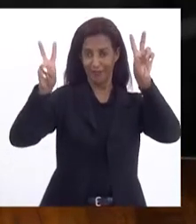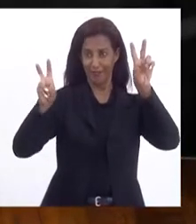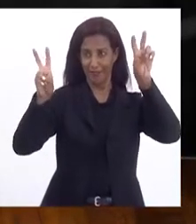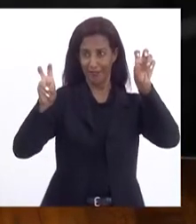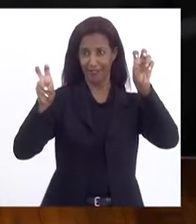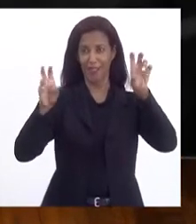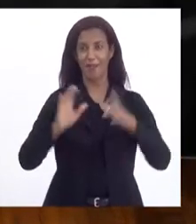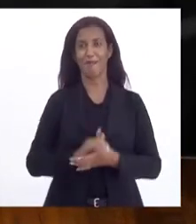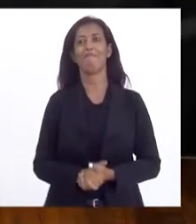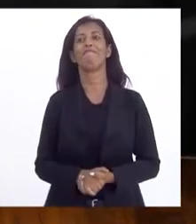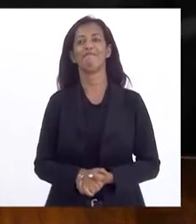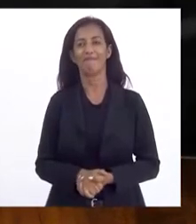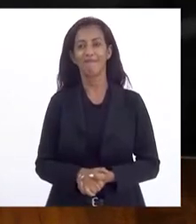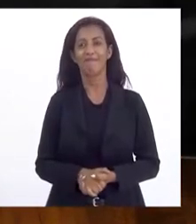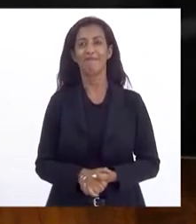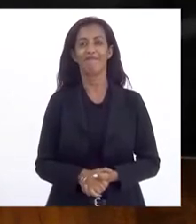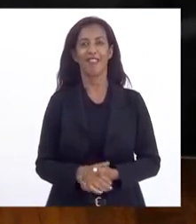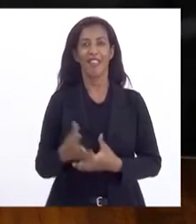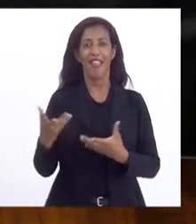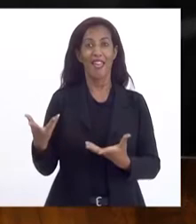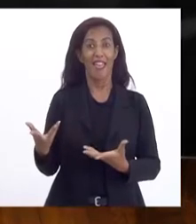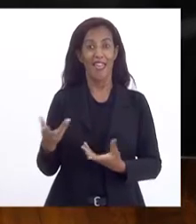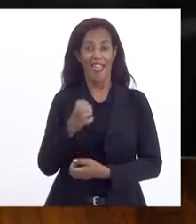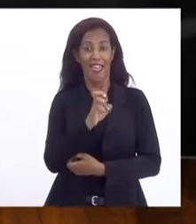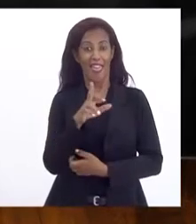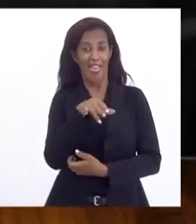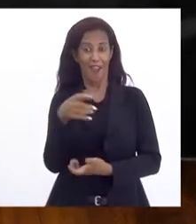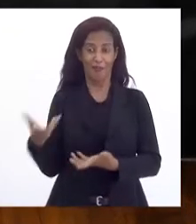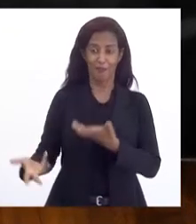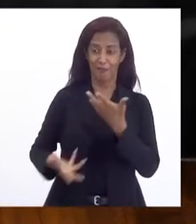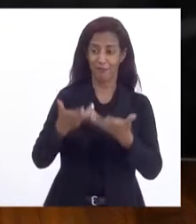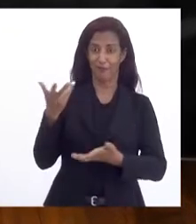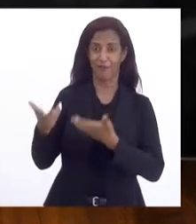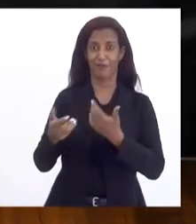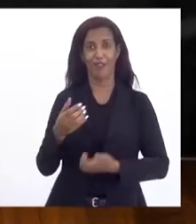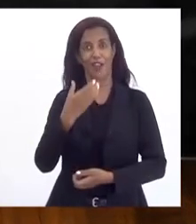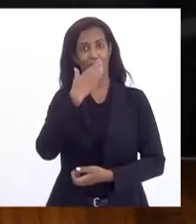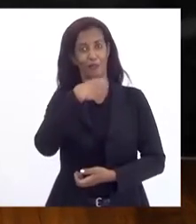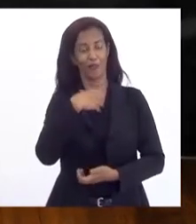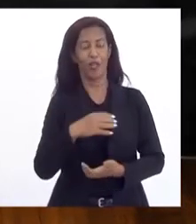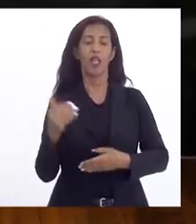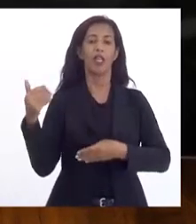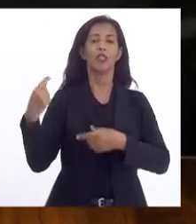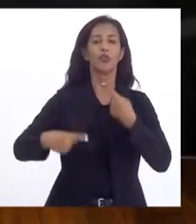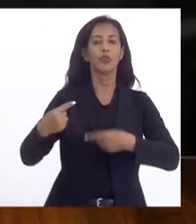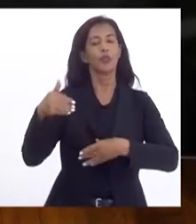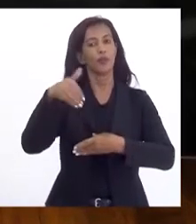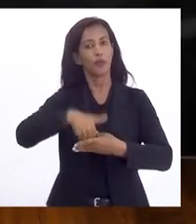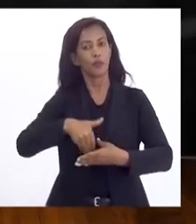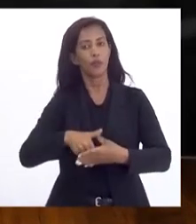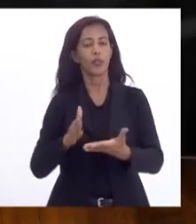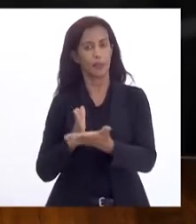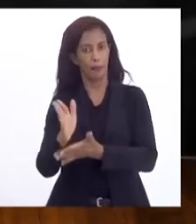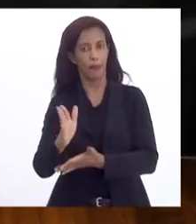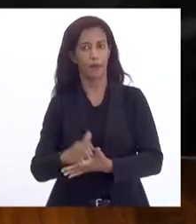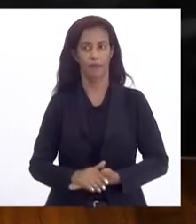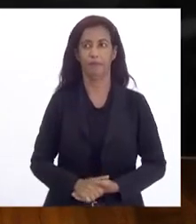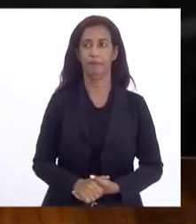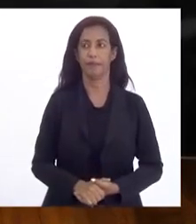O tema pavilhão de ervas e verduras. É verdade. Então, em discussão, em votação,